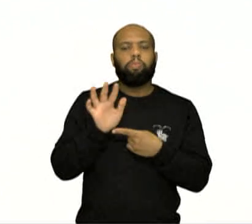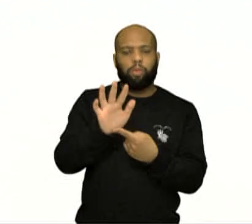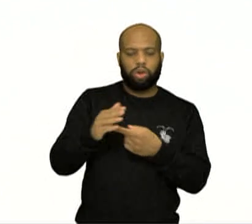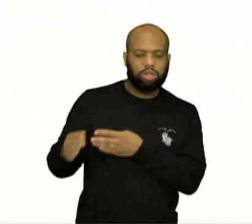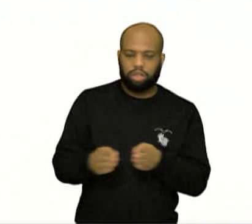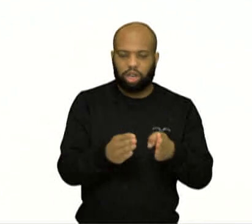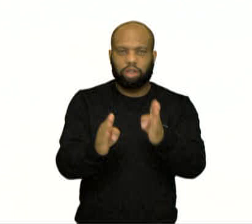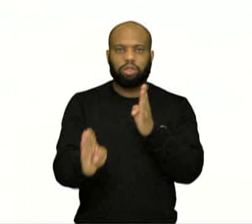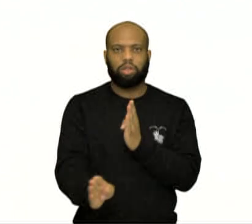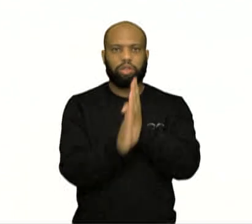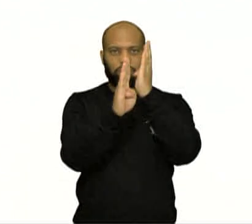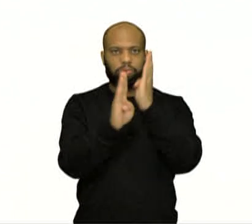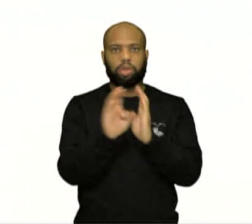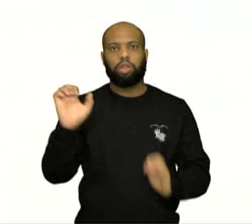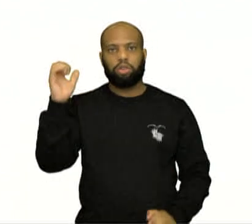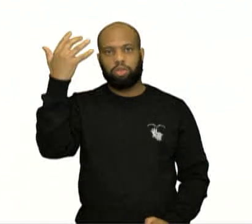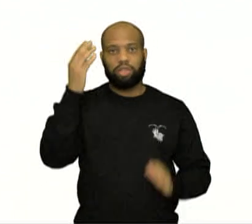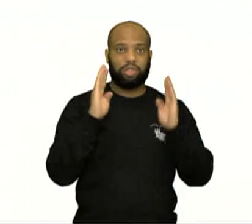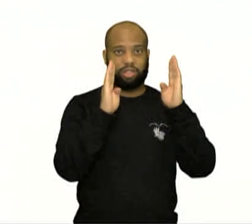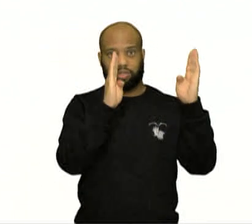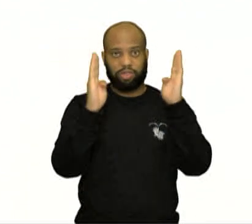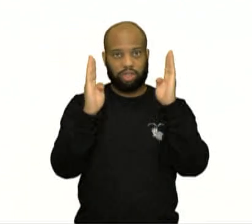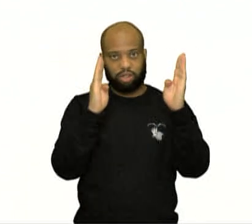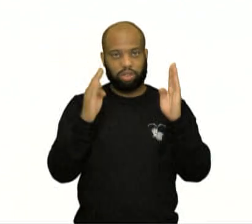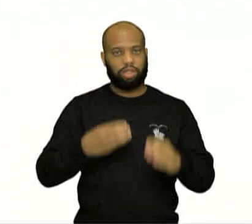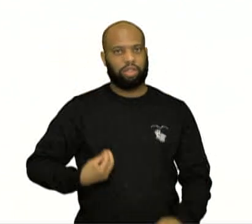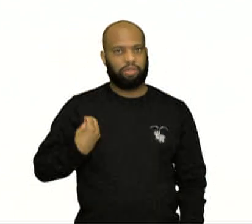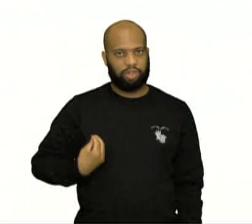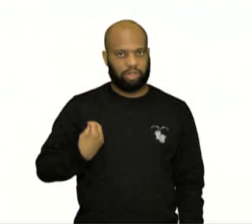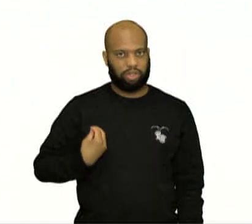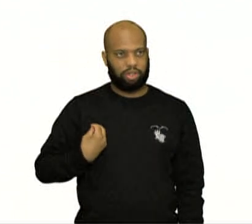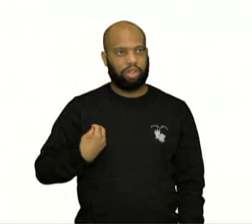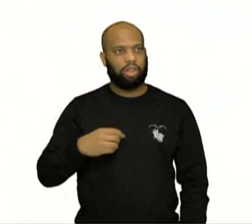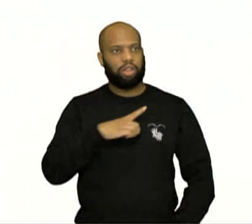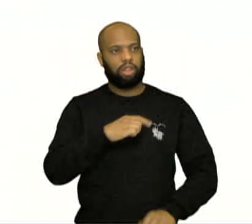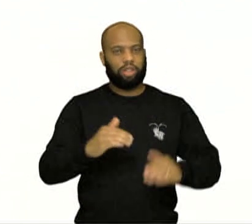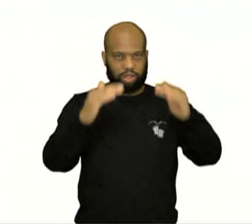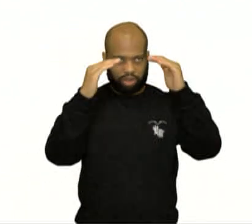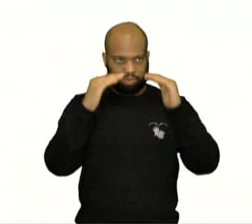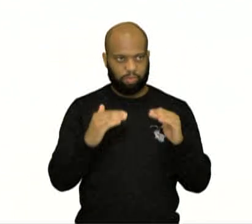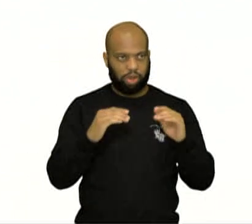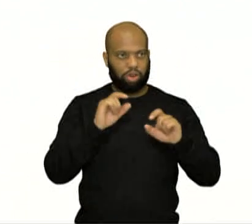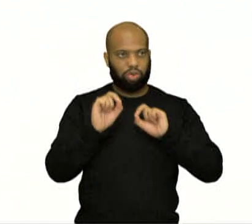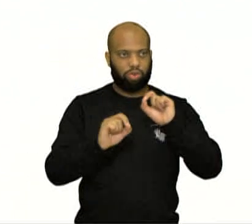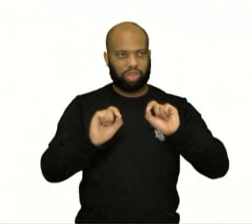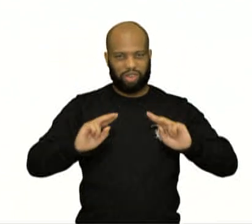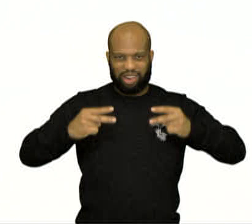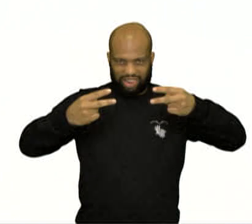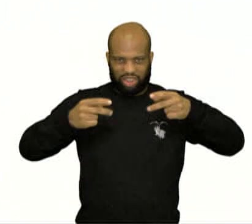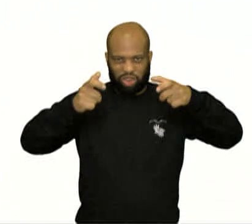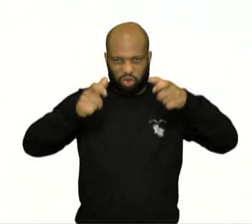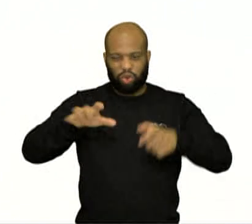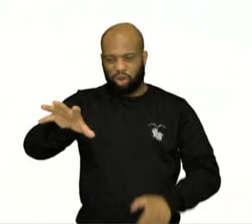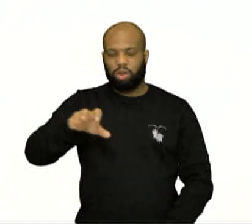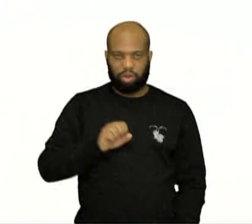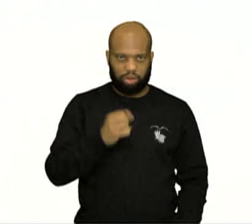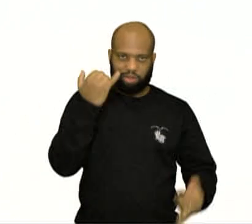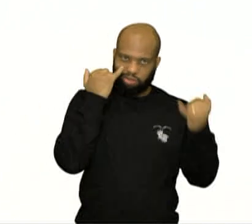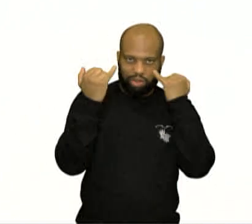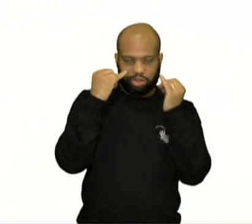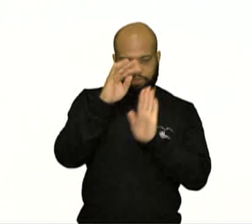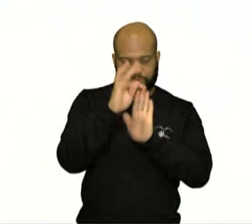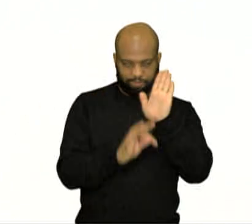que ocorrem nesta fase da vida. Aqui embaixo, papodecinema.com.br, daí que foi retirado